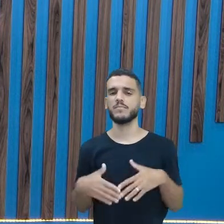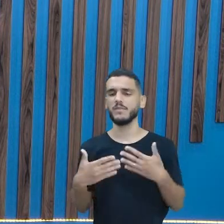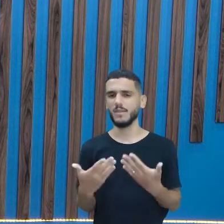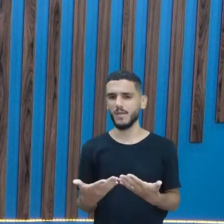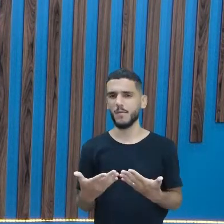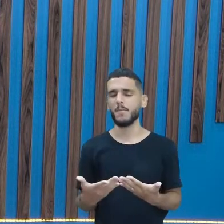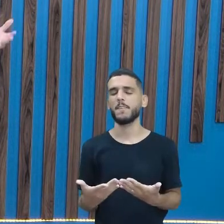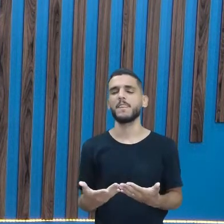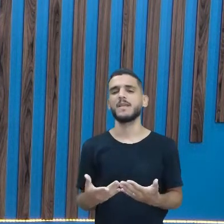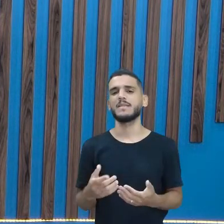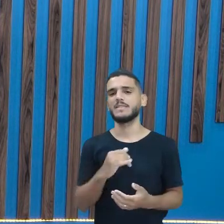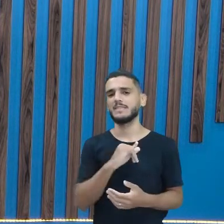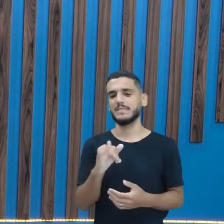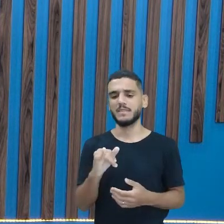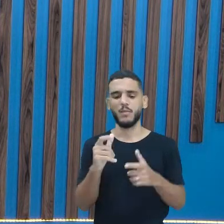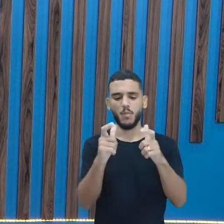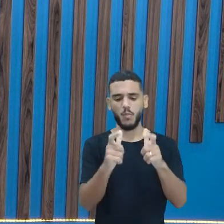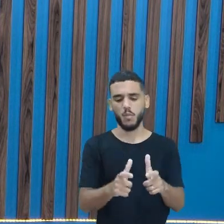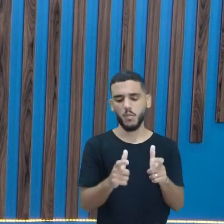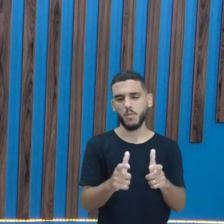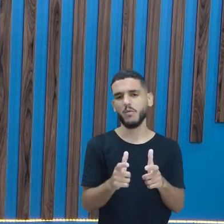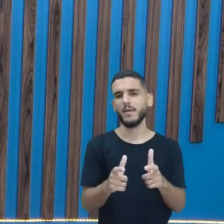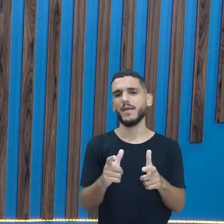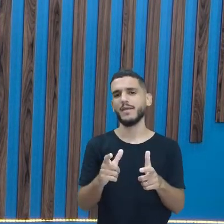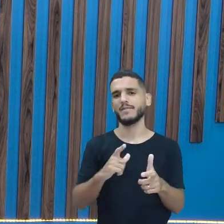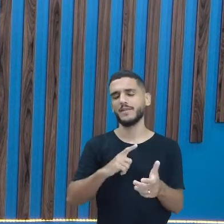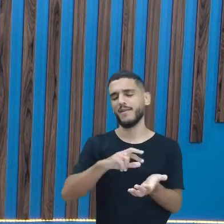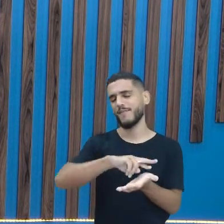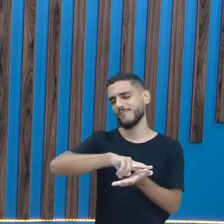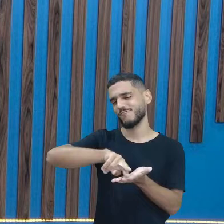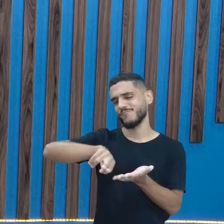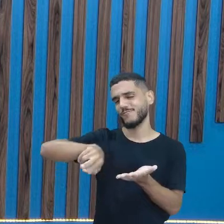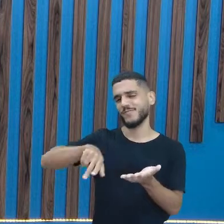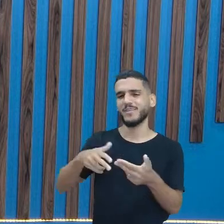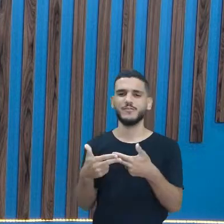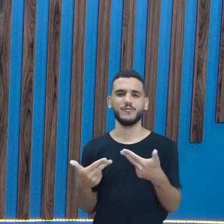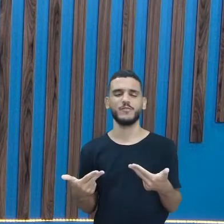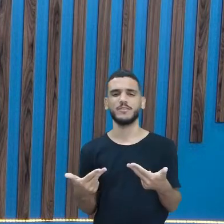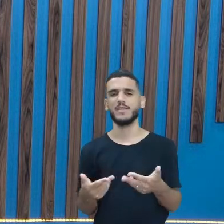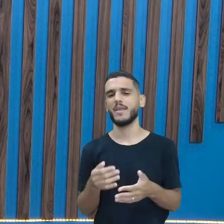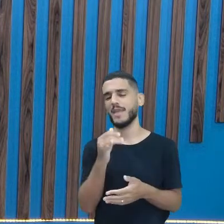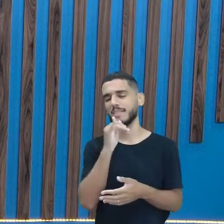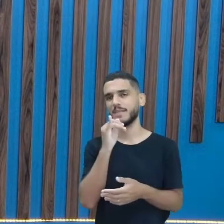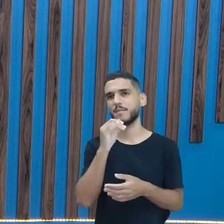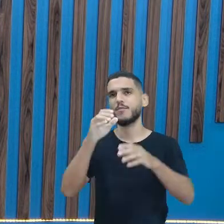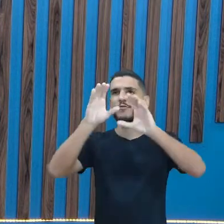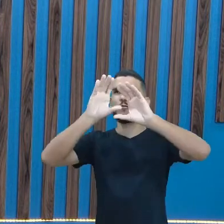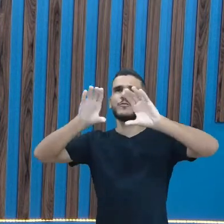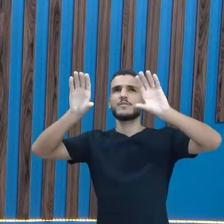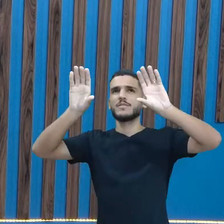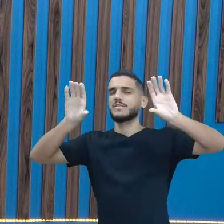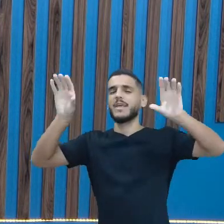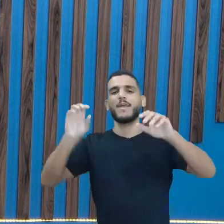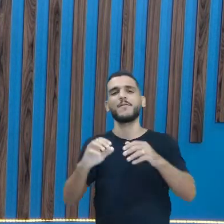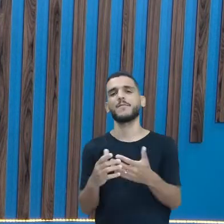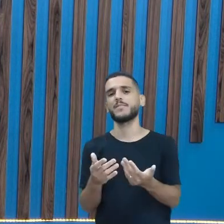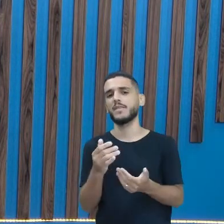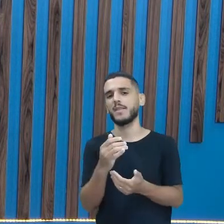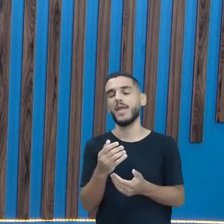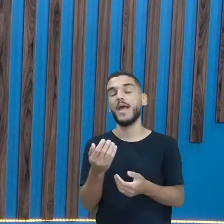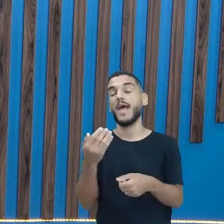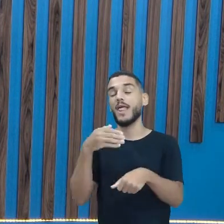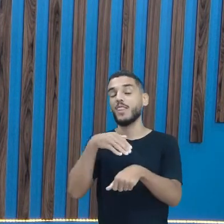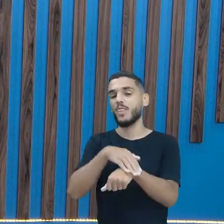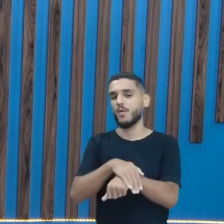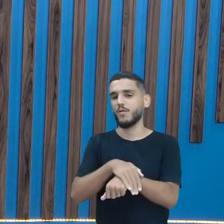posso ver um monte de coisas. Inclusive, eu posso ver o céu. À noite, quando vem caindo assim o entardecer, né?